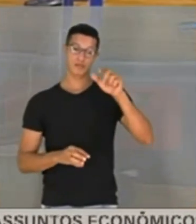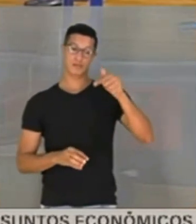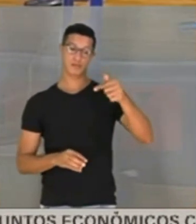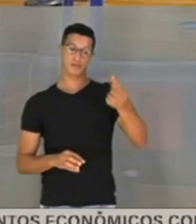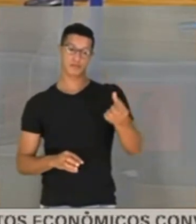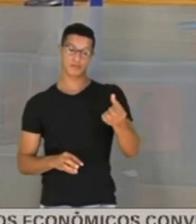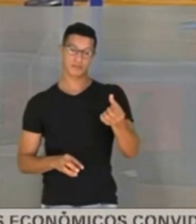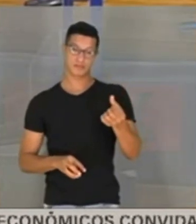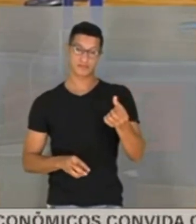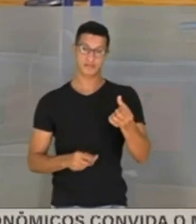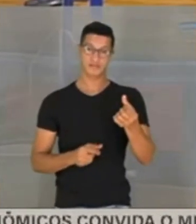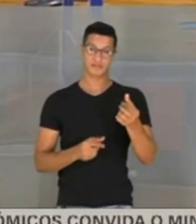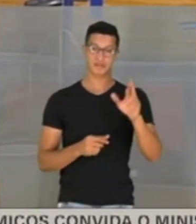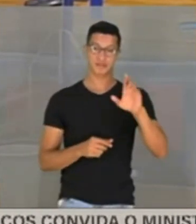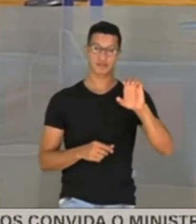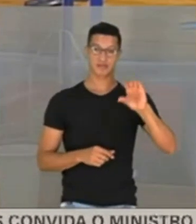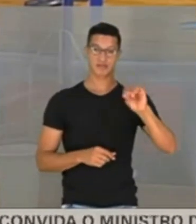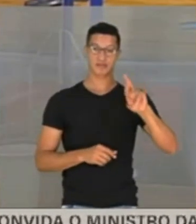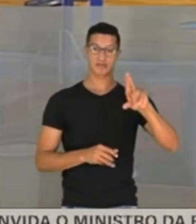76%, recorde.